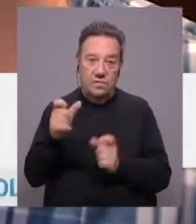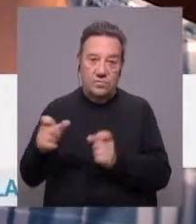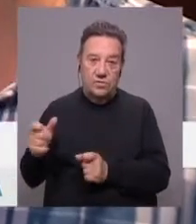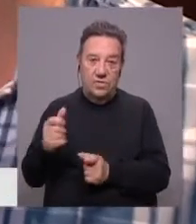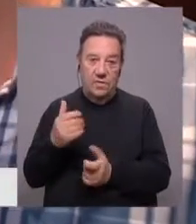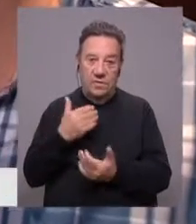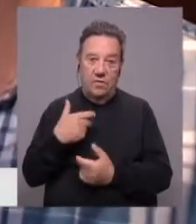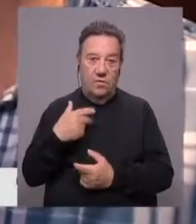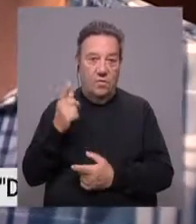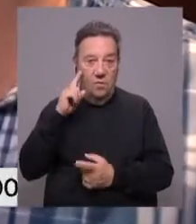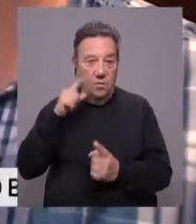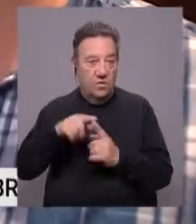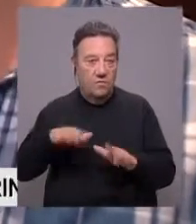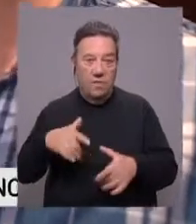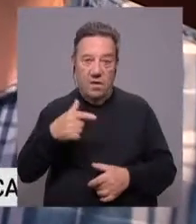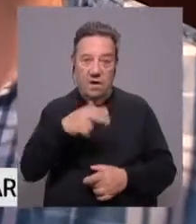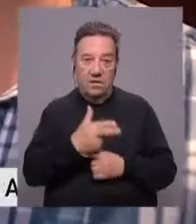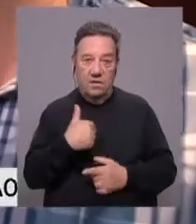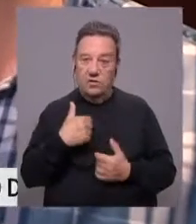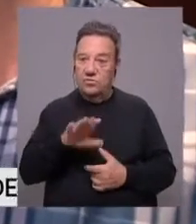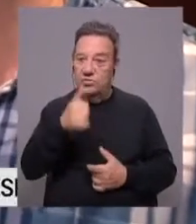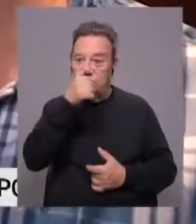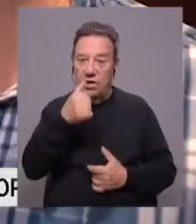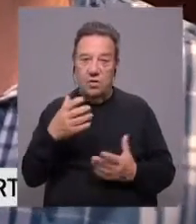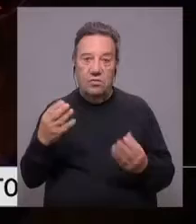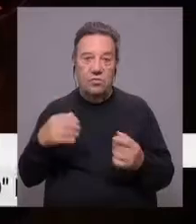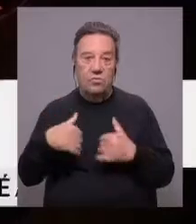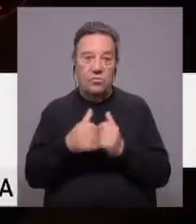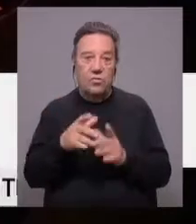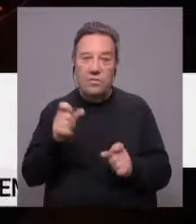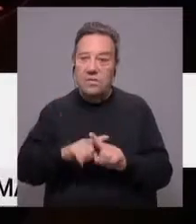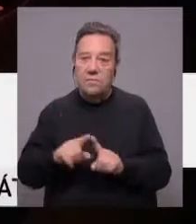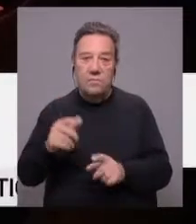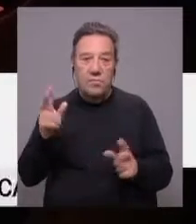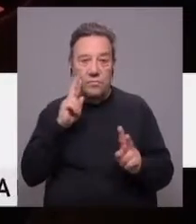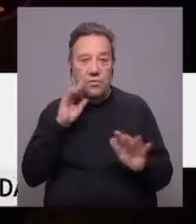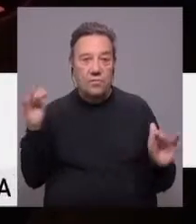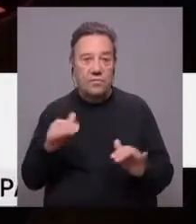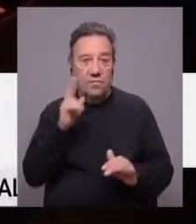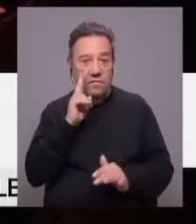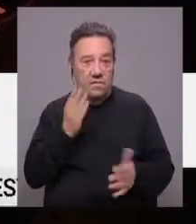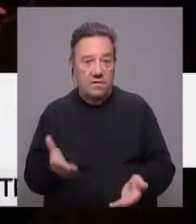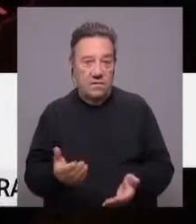qualquer artista, é ter os teatros cheios, com toda a gente, com todo o tipo de público e que nos vejam.